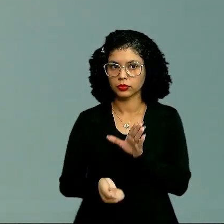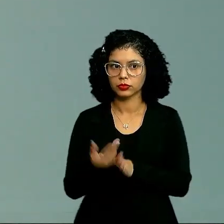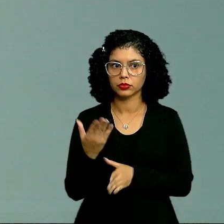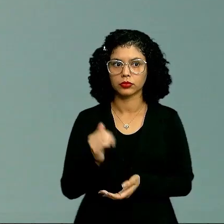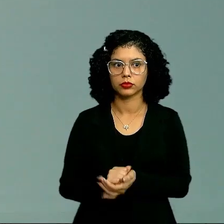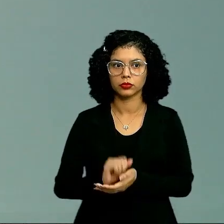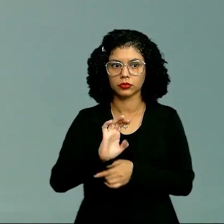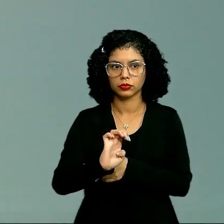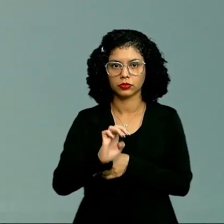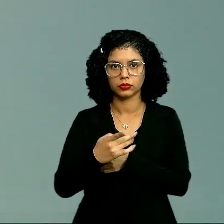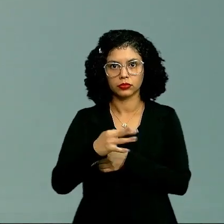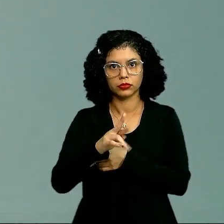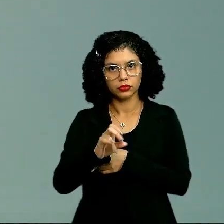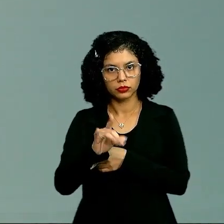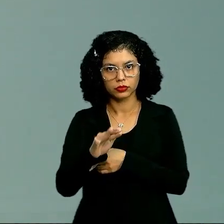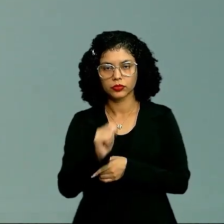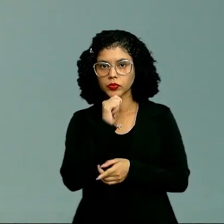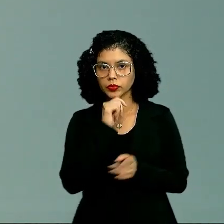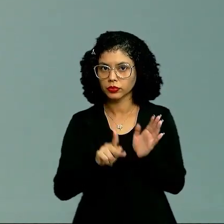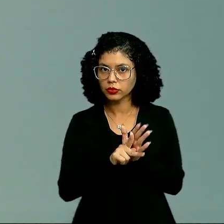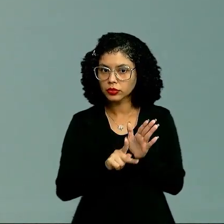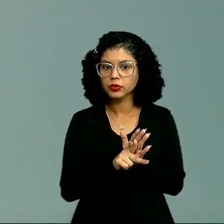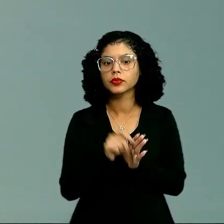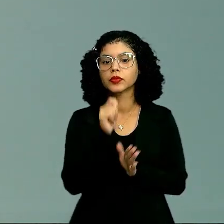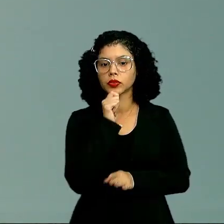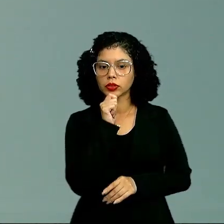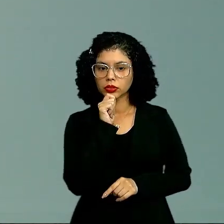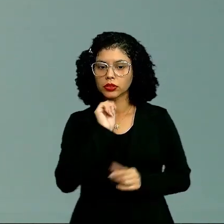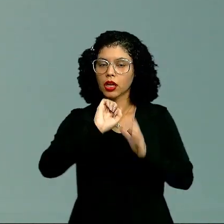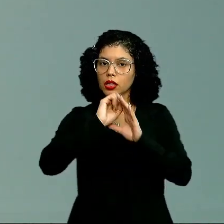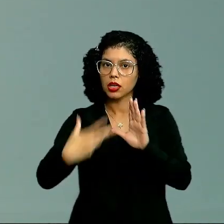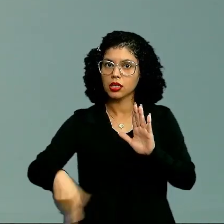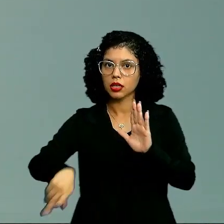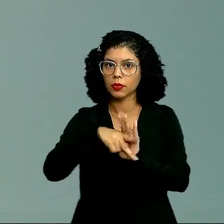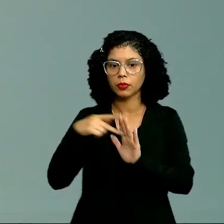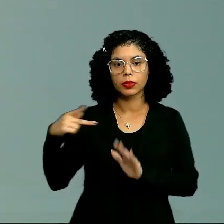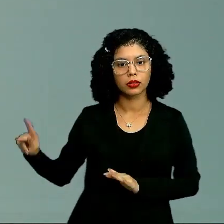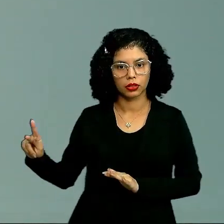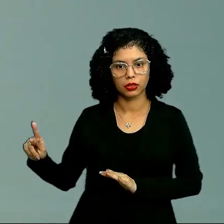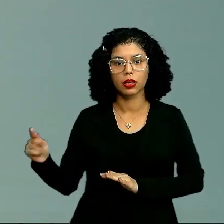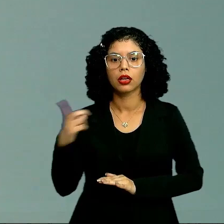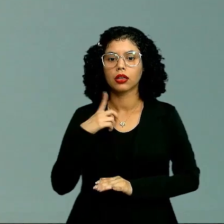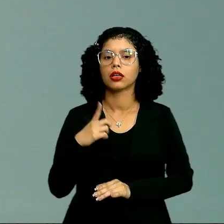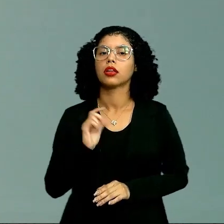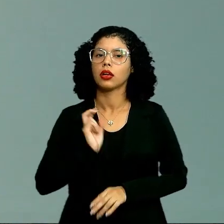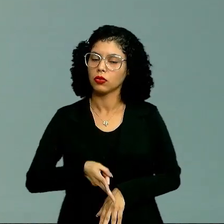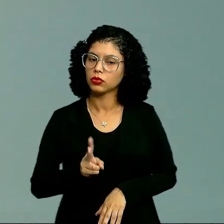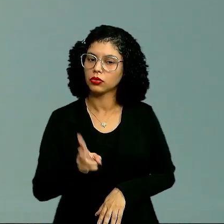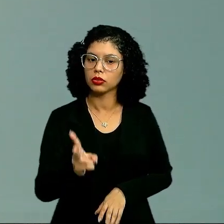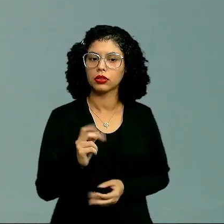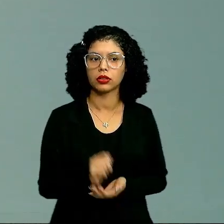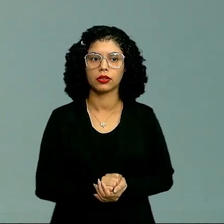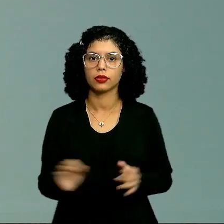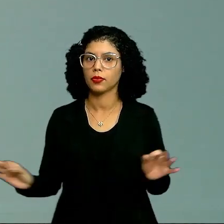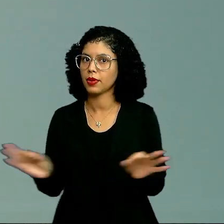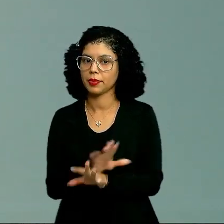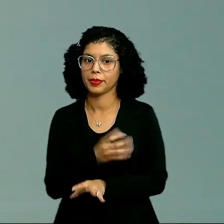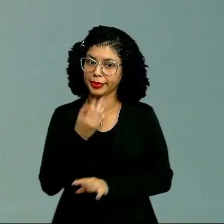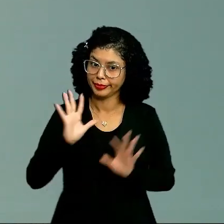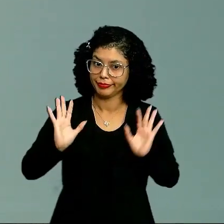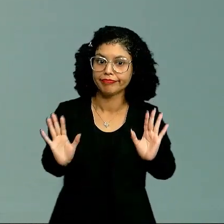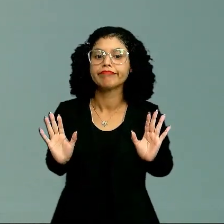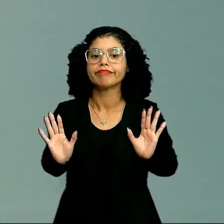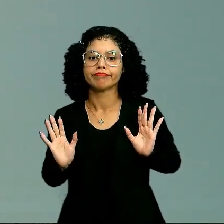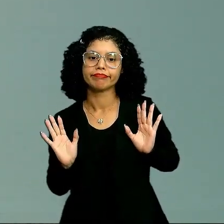produção em prosa do Álvares de Azevedo, que mostra bem essa característica, que sempre tem uma tendência a não acabar bem,